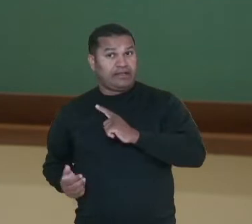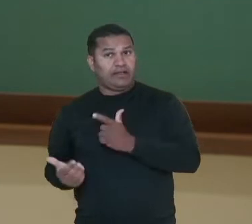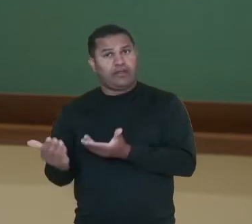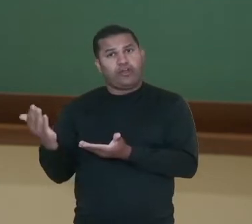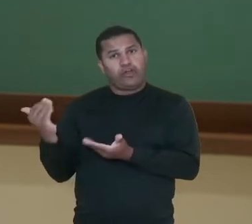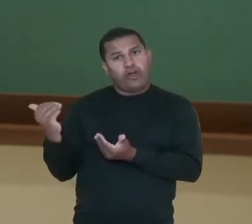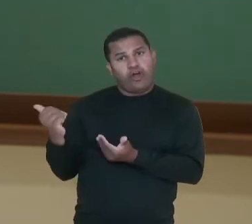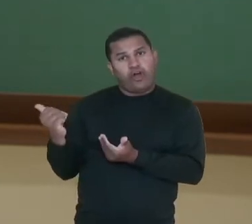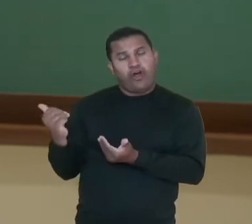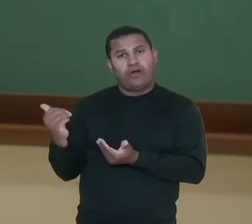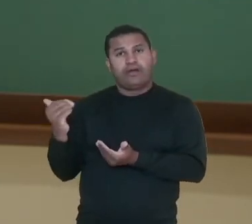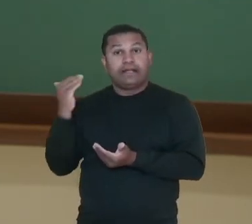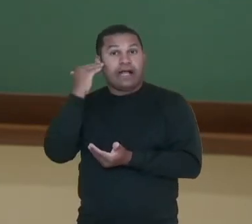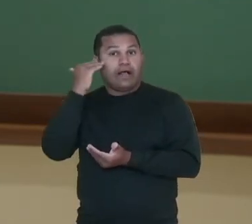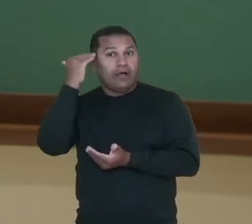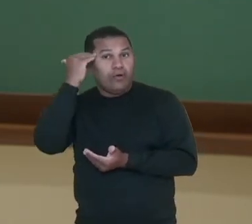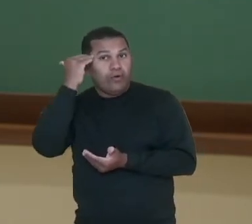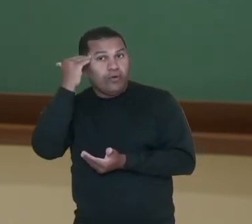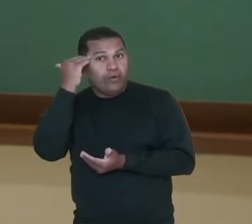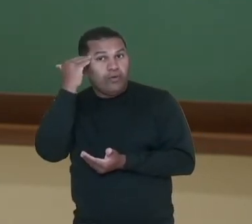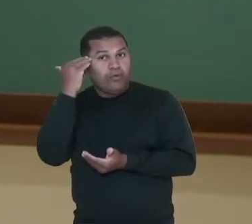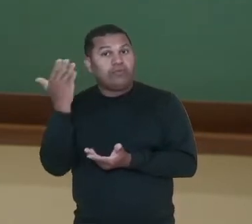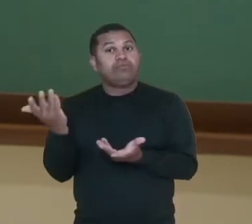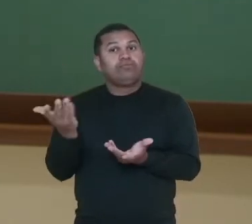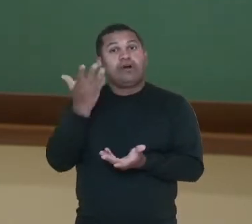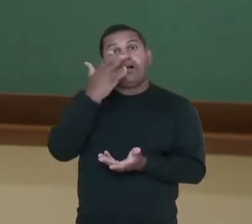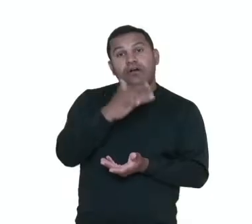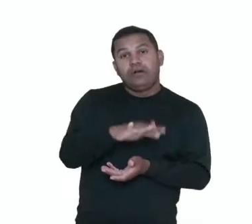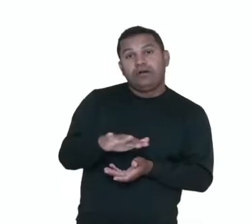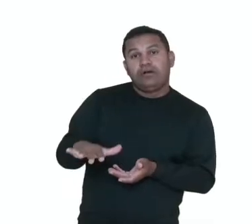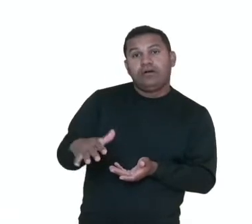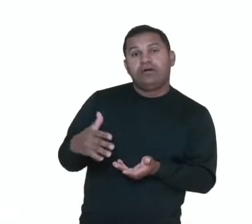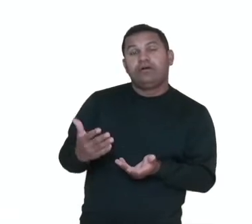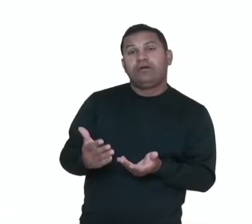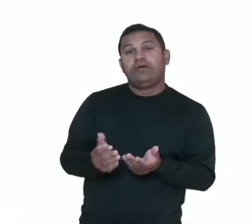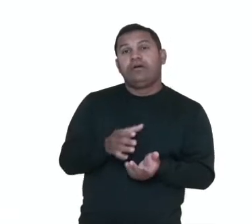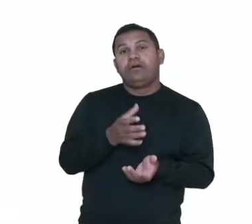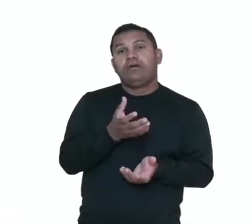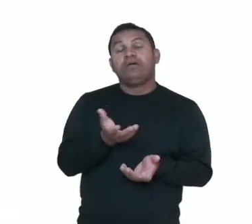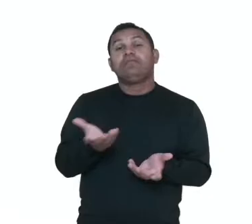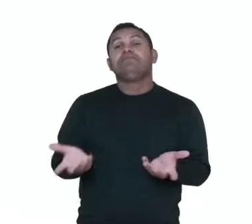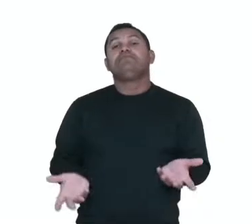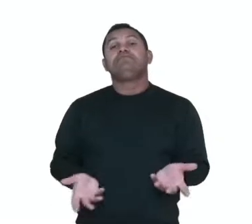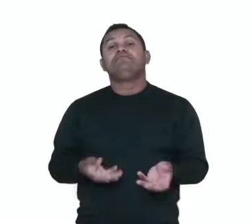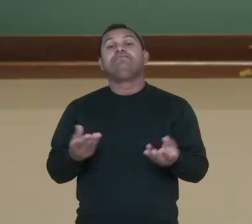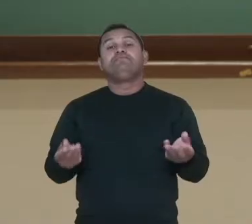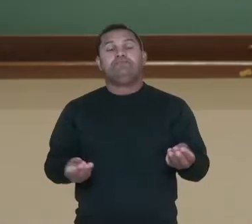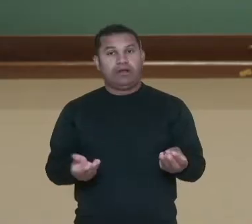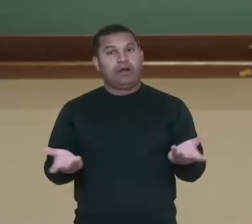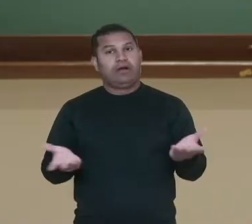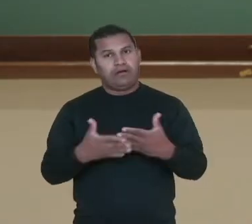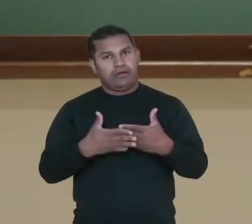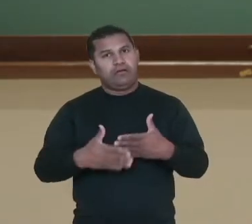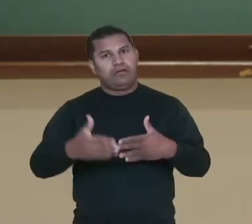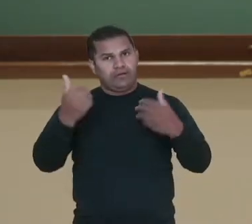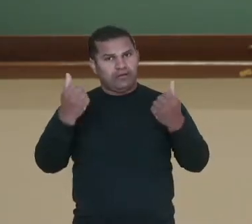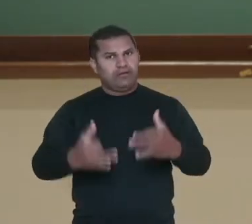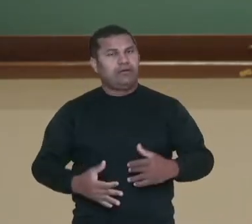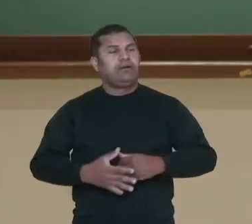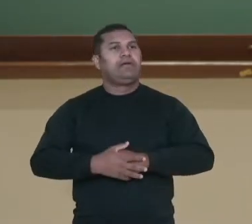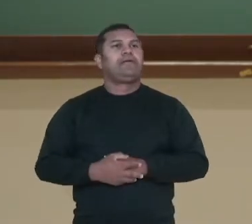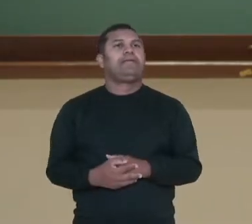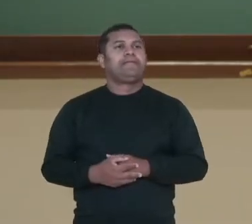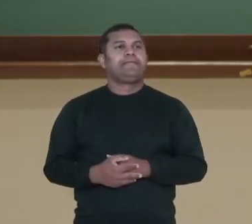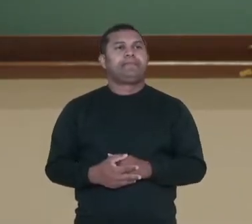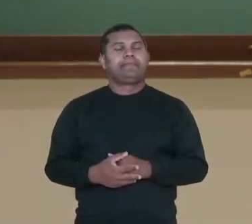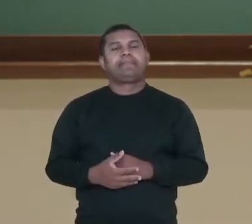iremos refletir ao longo desse vídeo. Bom, então uma pirâmide etária, sabemos que é um gráfico. Esse